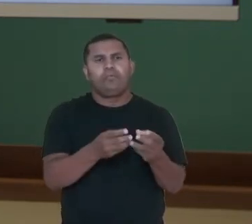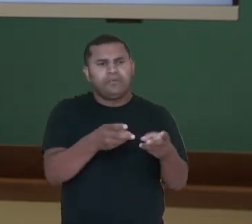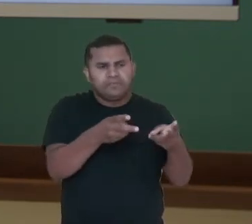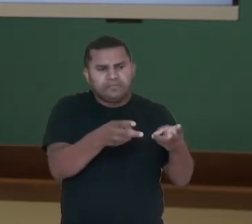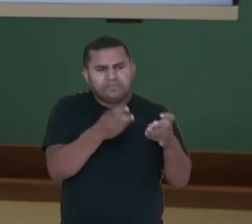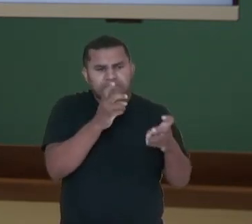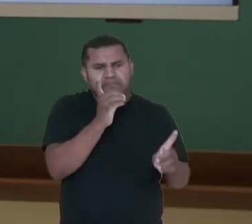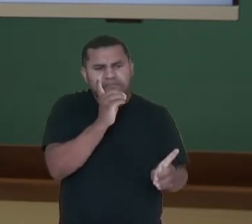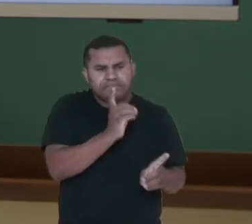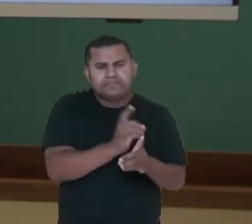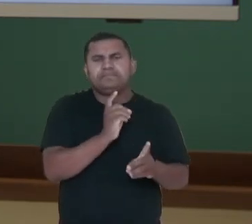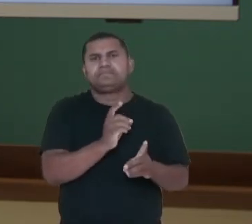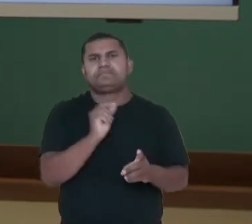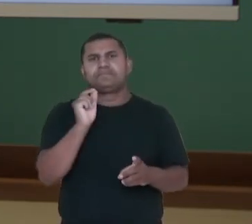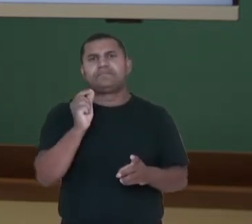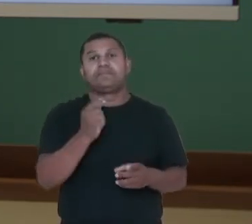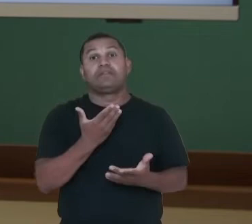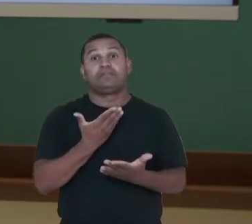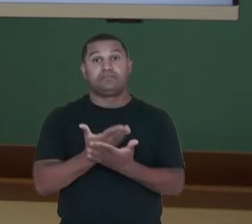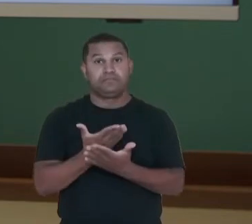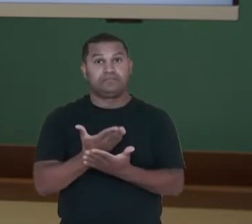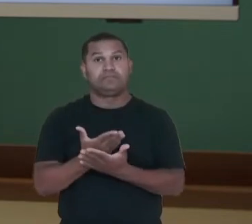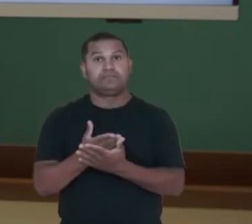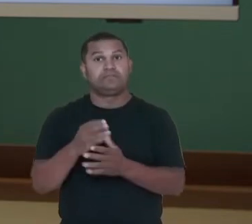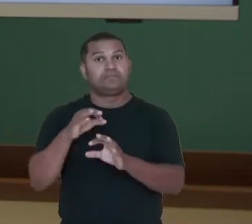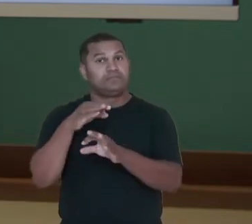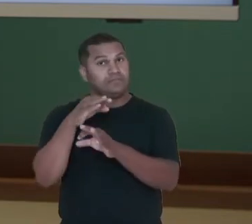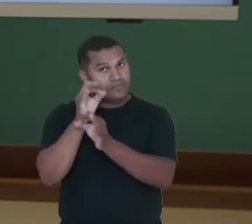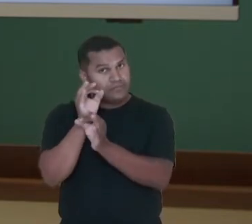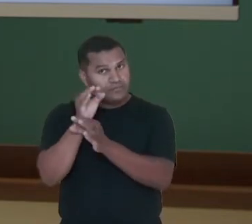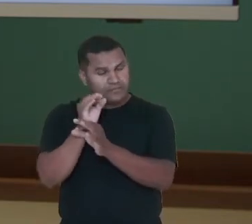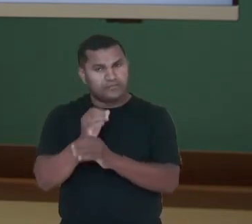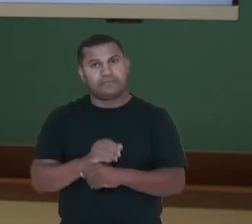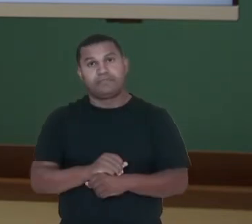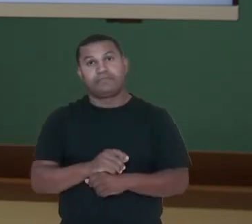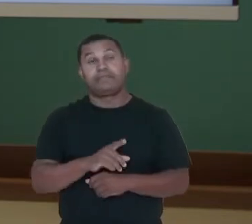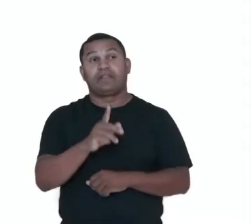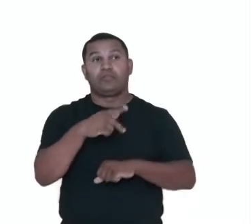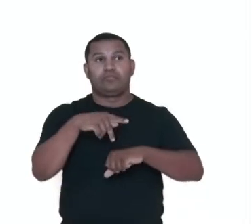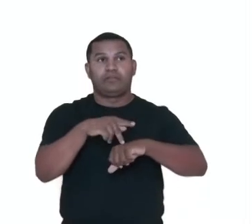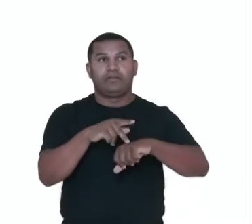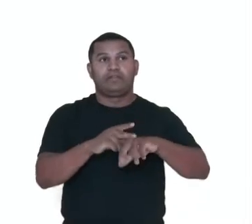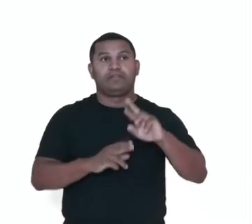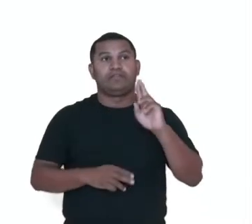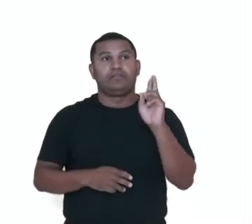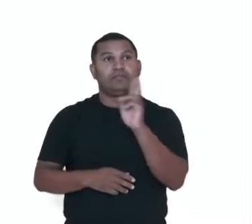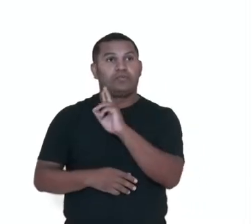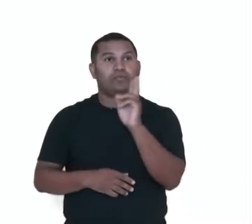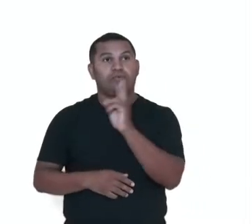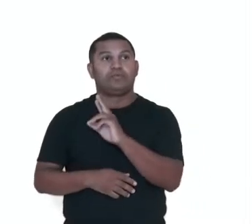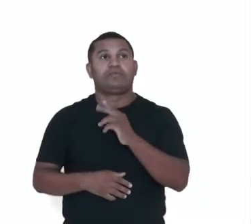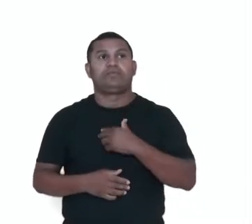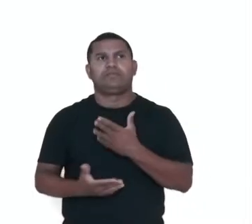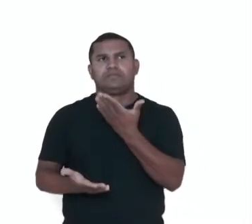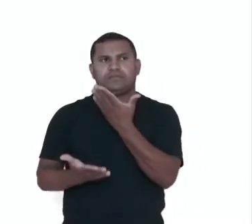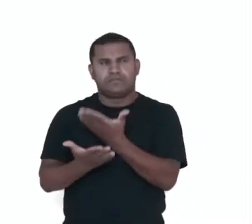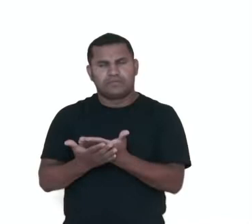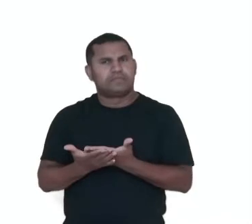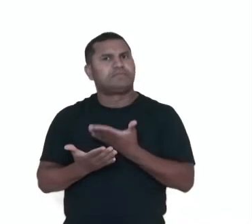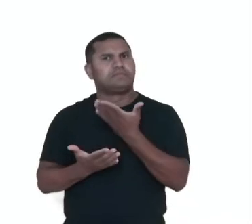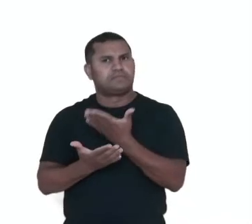o que foi descoberto lá na Rússia. Eles viram que em casos graves da doença, houve